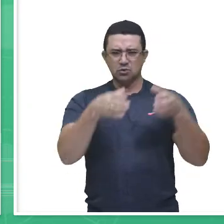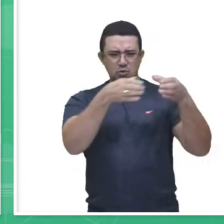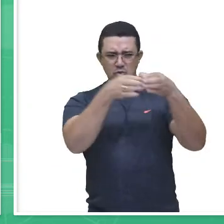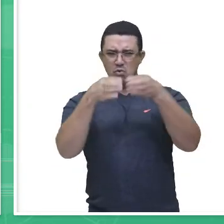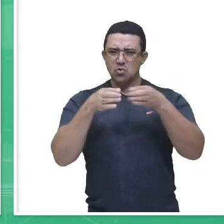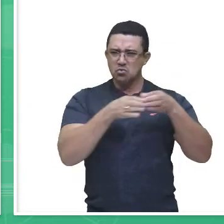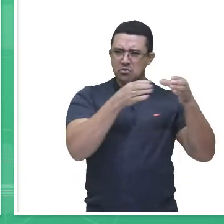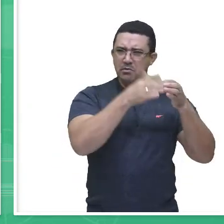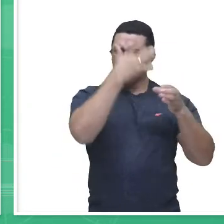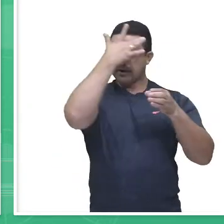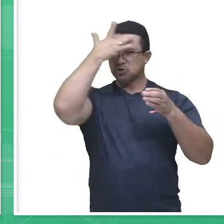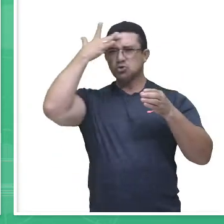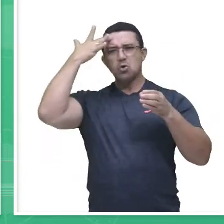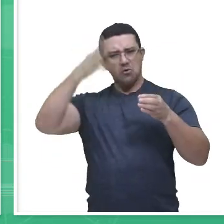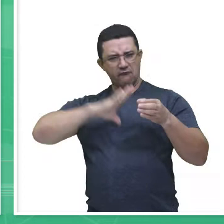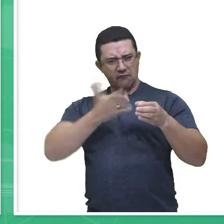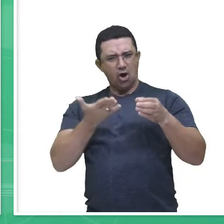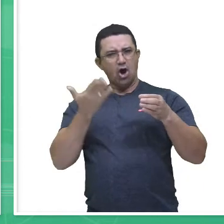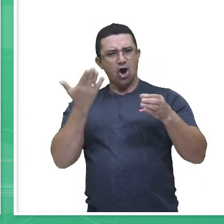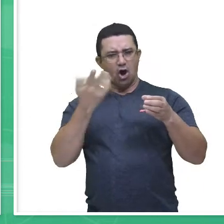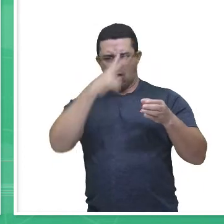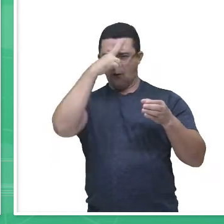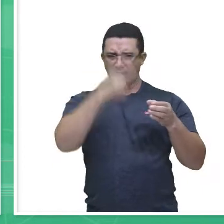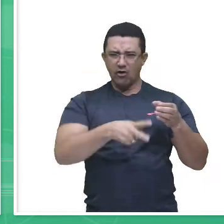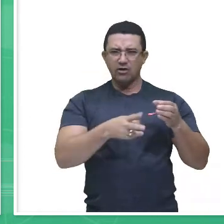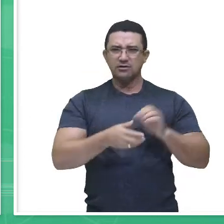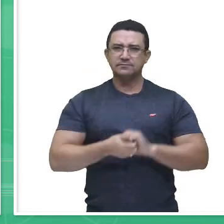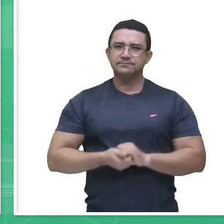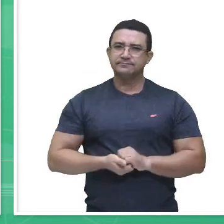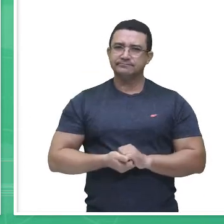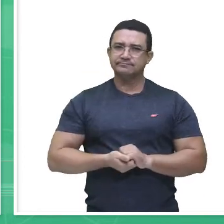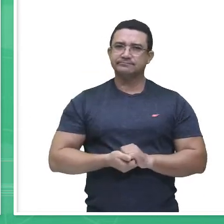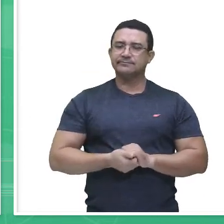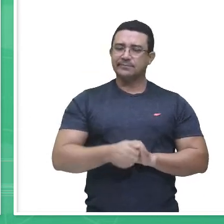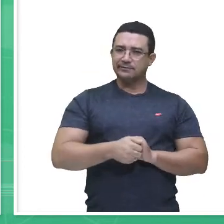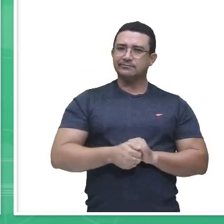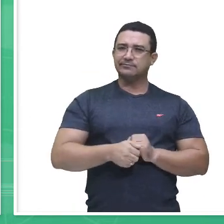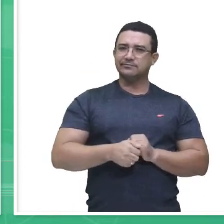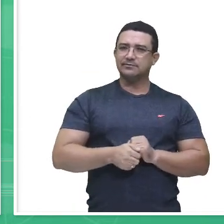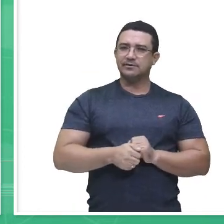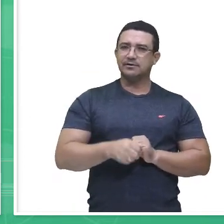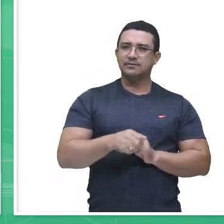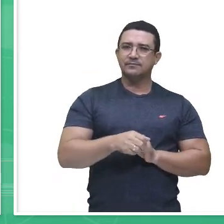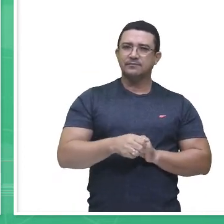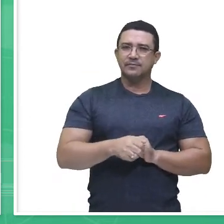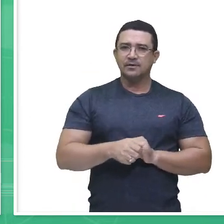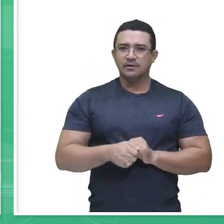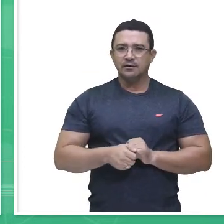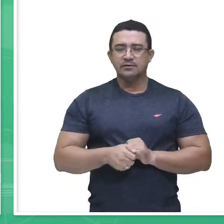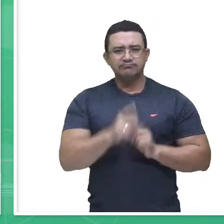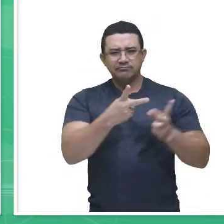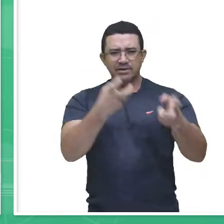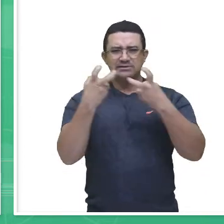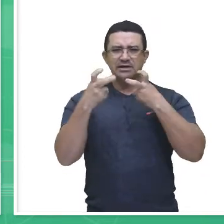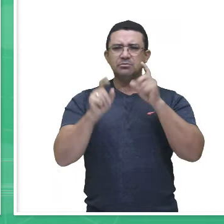nobres guerreiros, implorando cruéis forasteiros, seres presa de vis amorais. Então percebam,